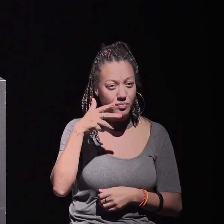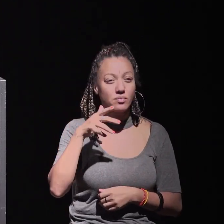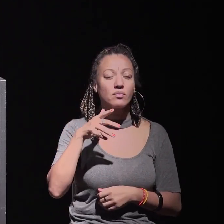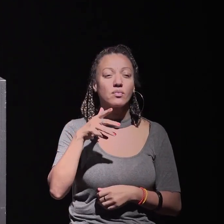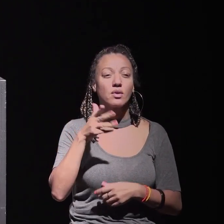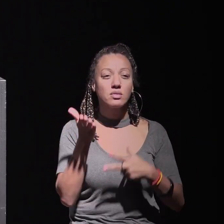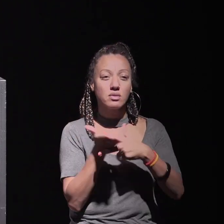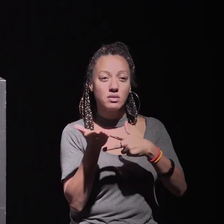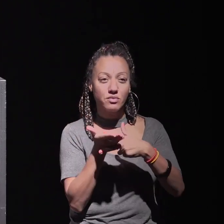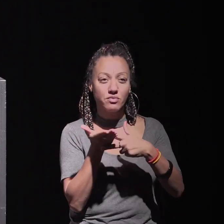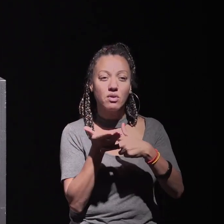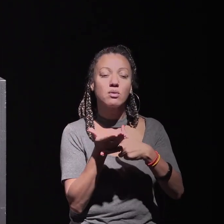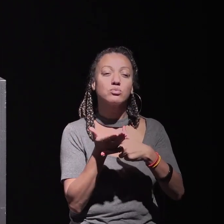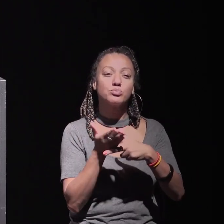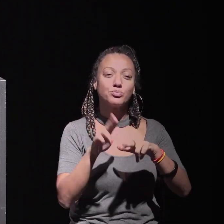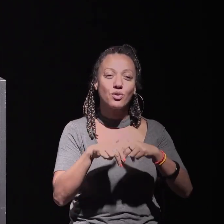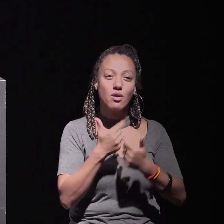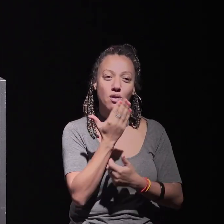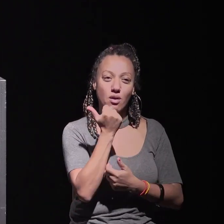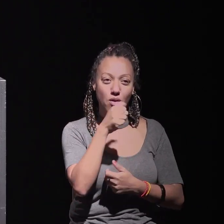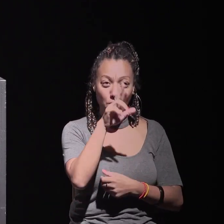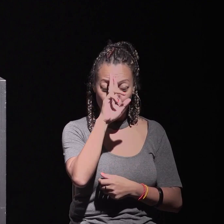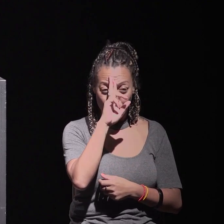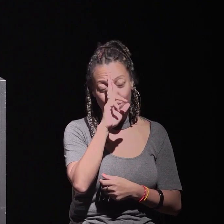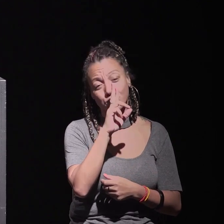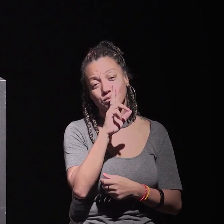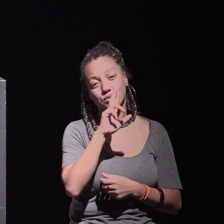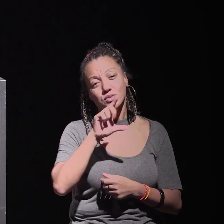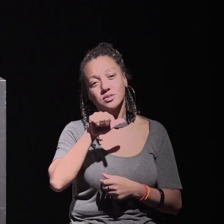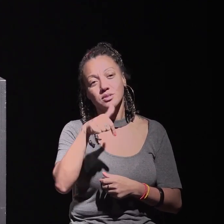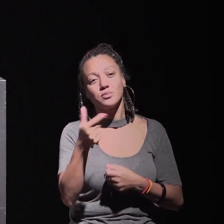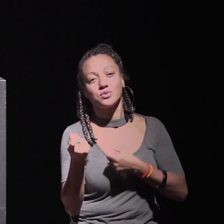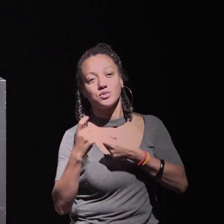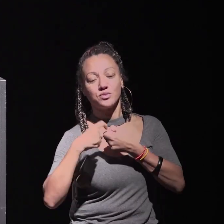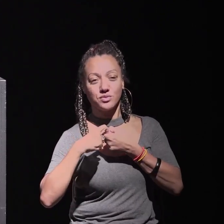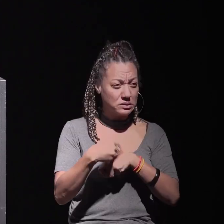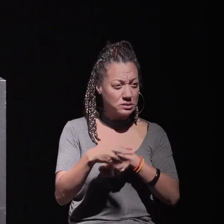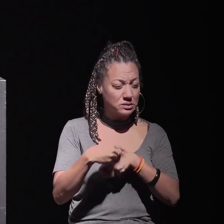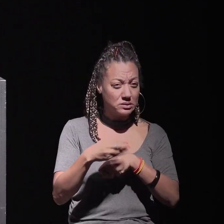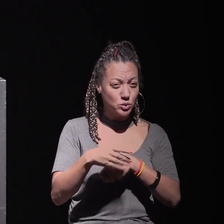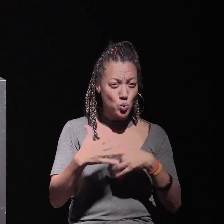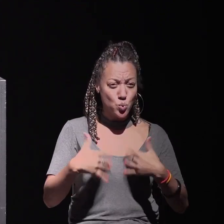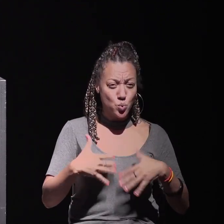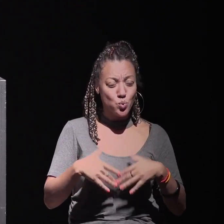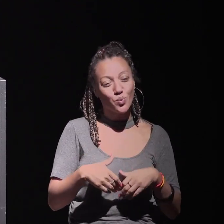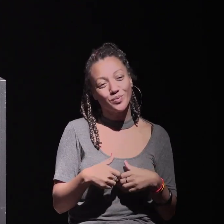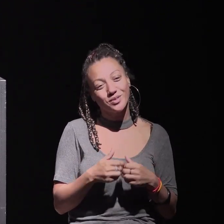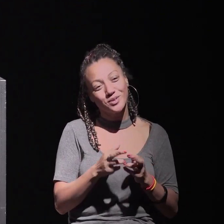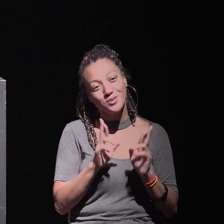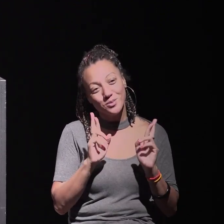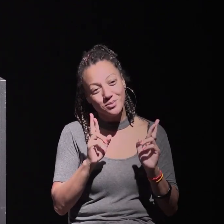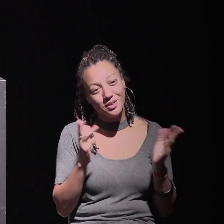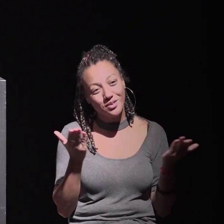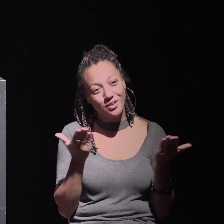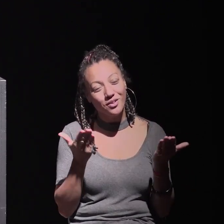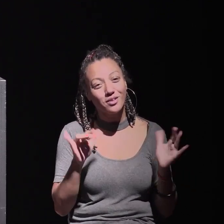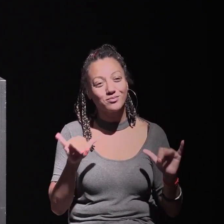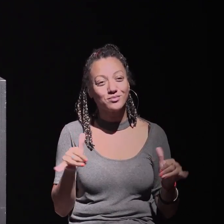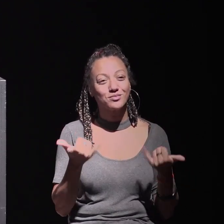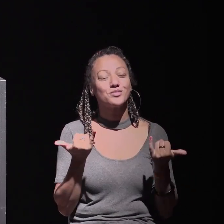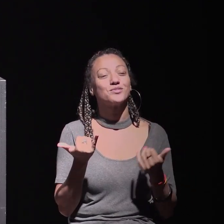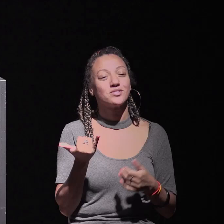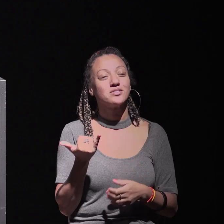às 2h para a conferência com a Carla Cristina, mediada pela Haile Kass. Eu espero que todos nós